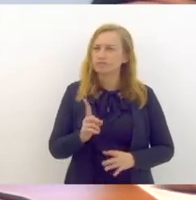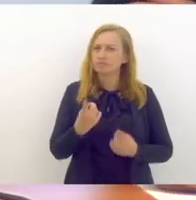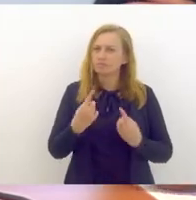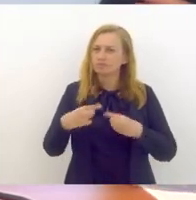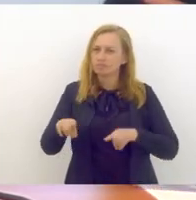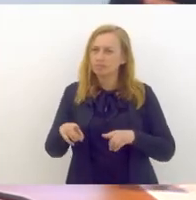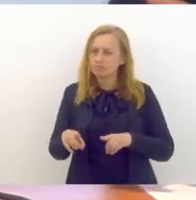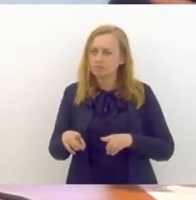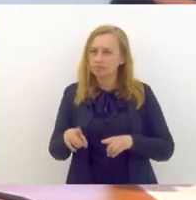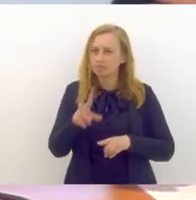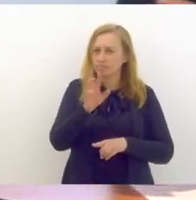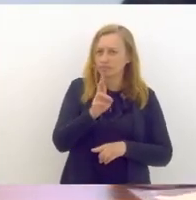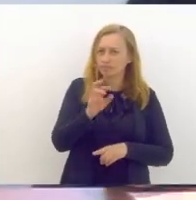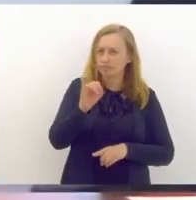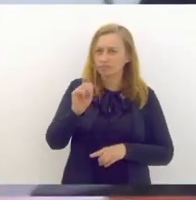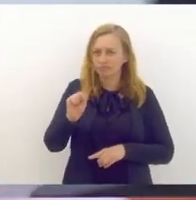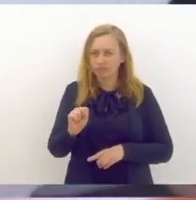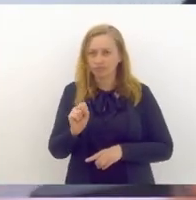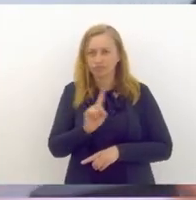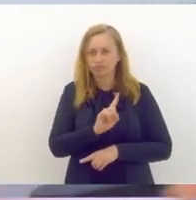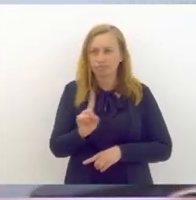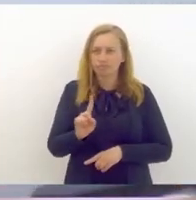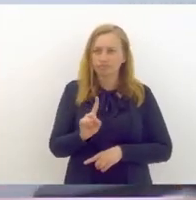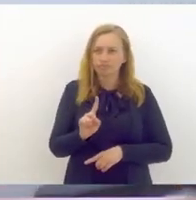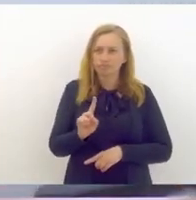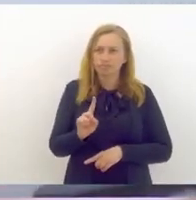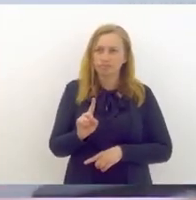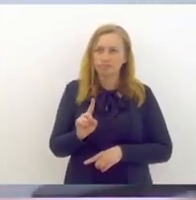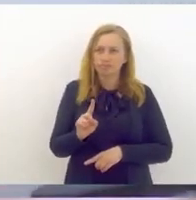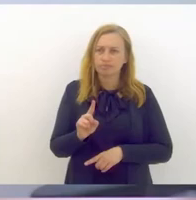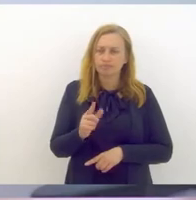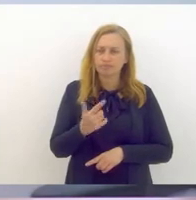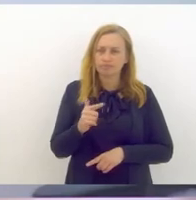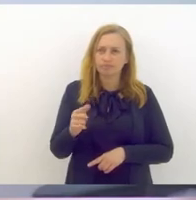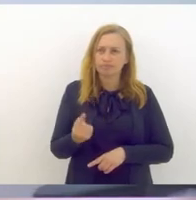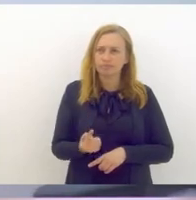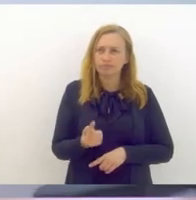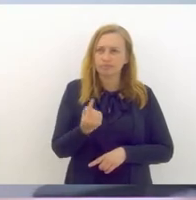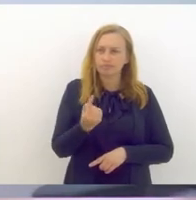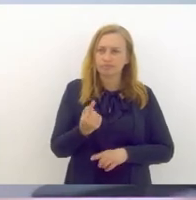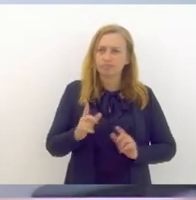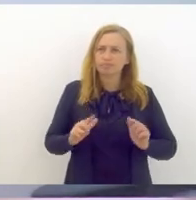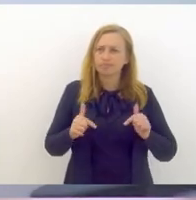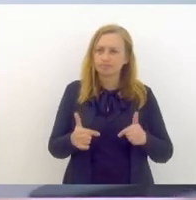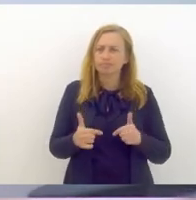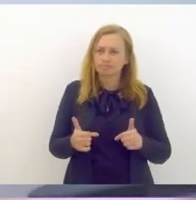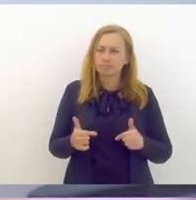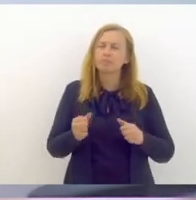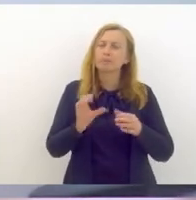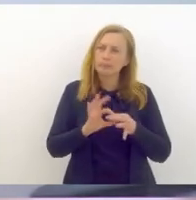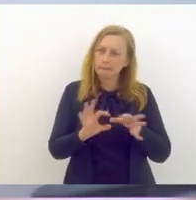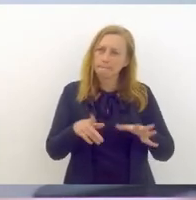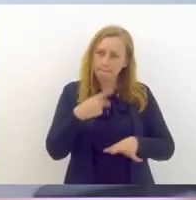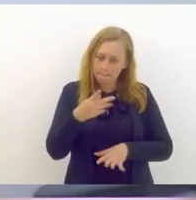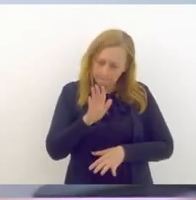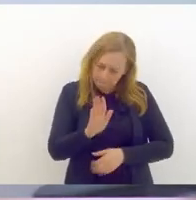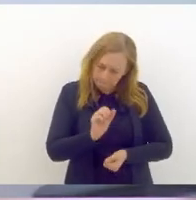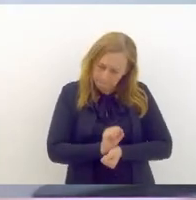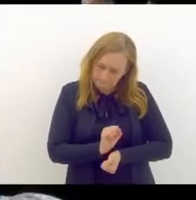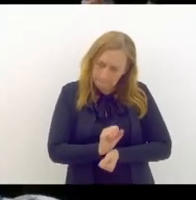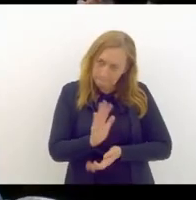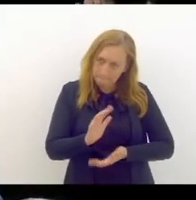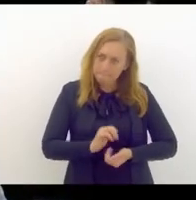a Revis, nunca fomos. Não há uma única manifestação. Deixa eu falar, por gente, favor. Vamos